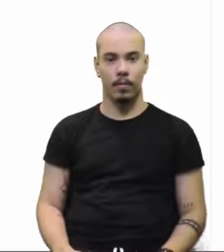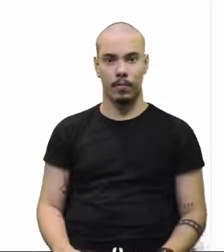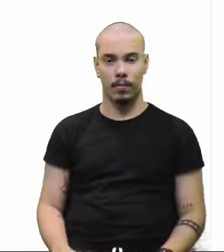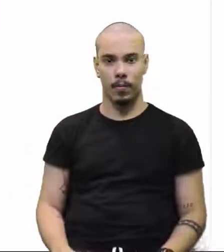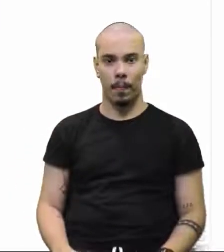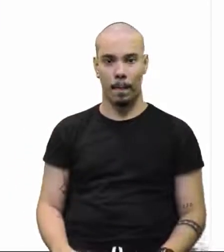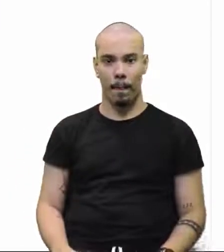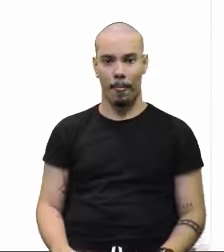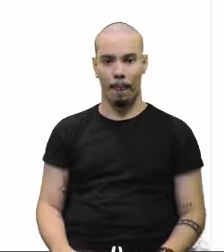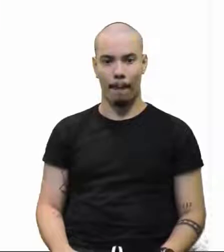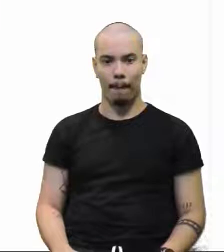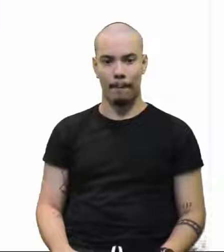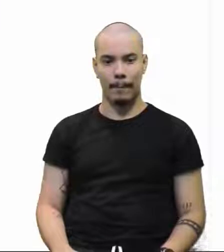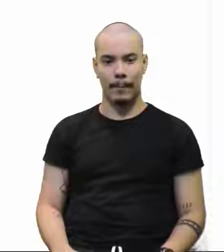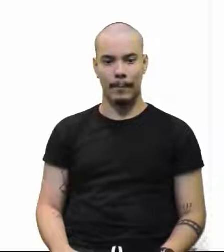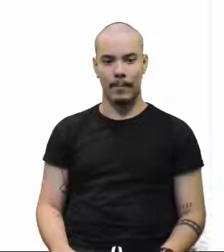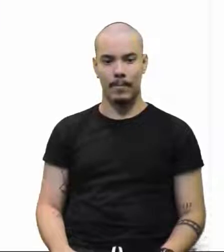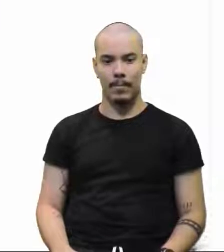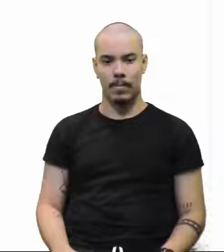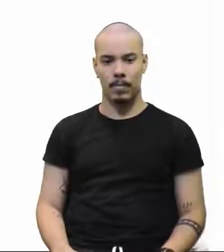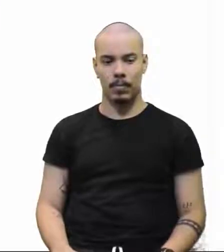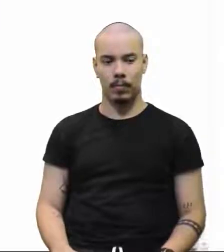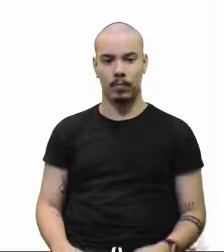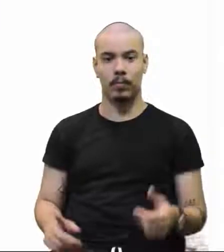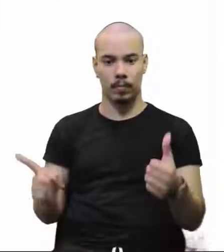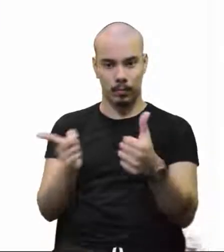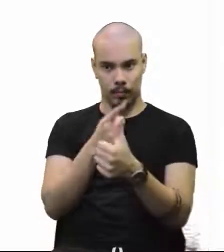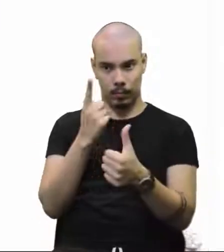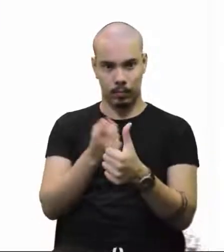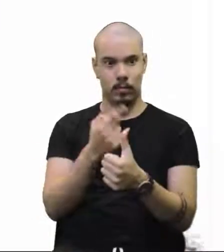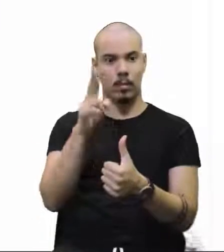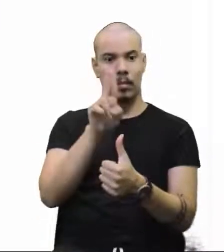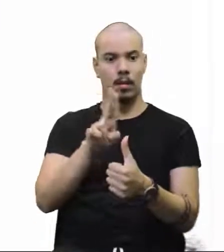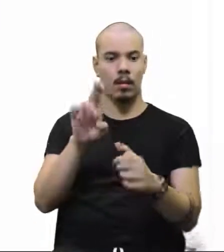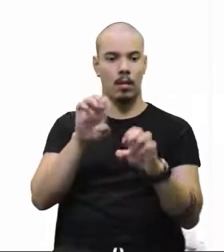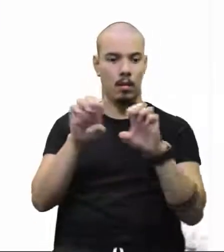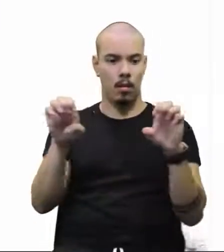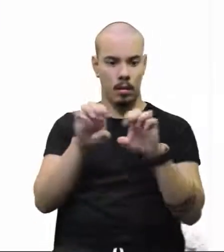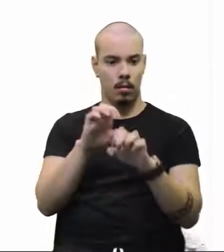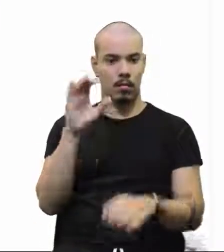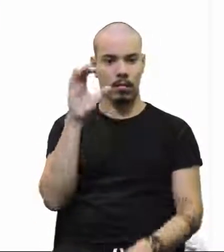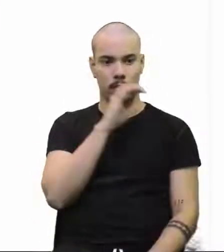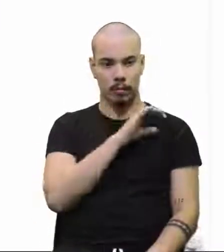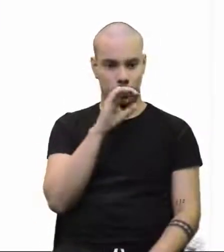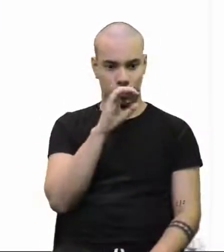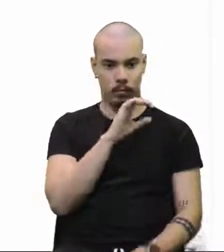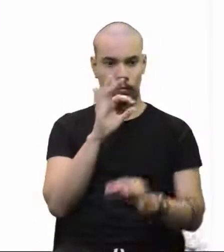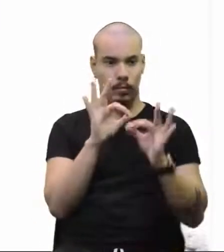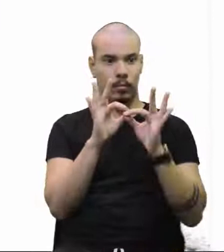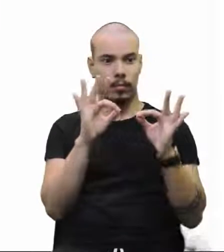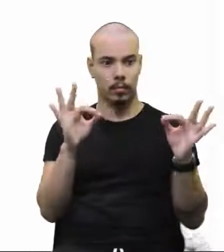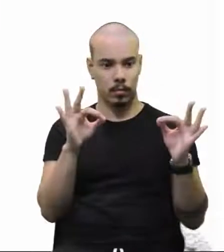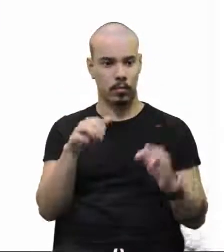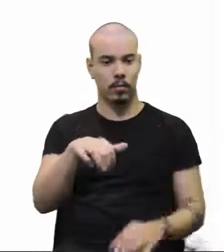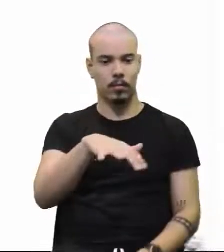Então, vamos ver aí. Primeiro, usando a equação, né? Velocidade, distância e